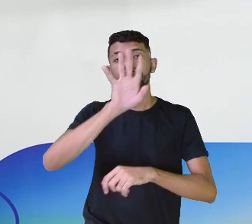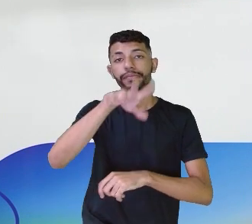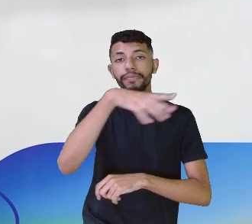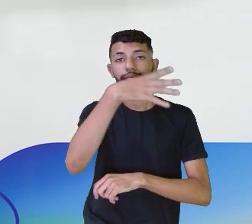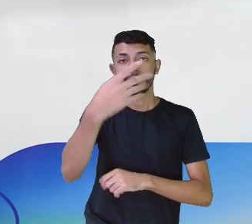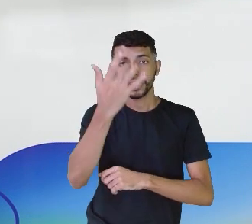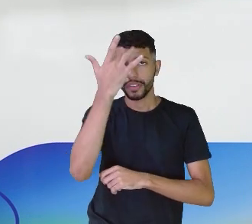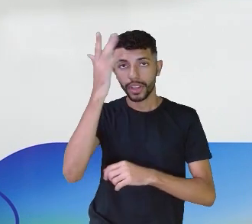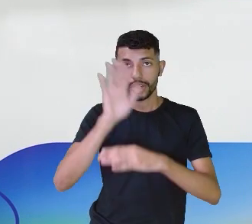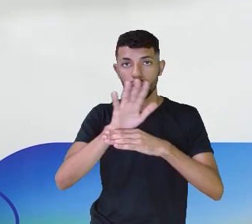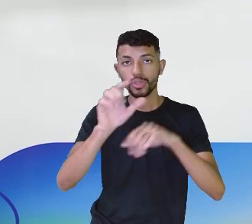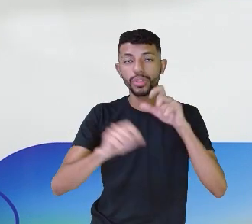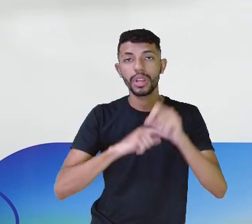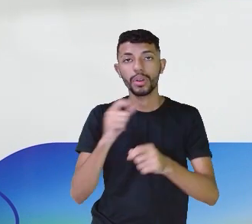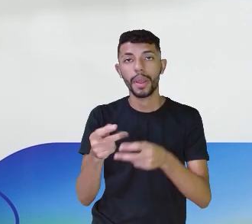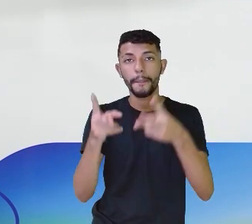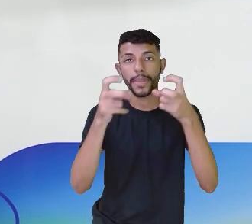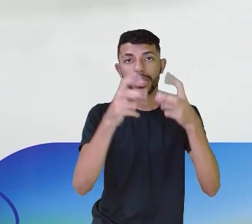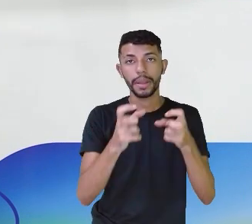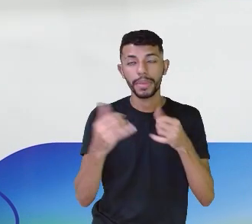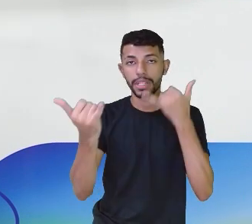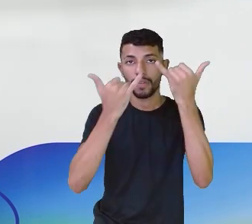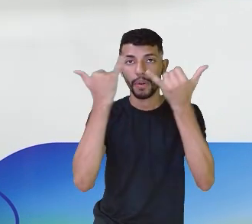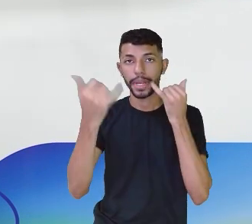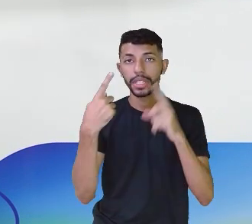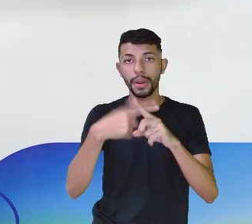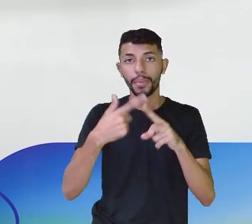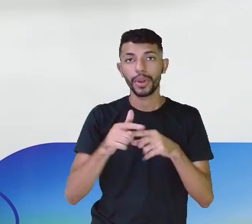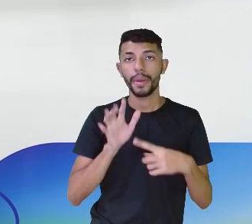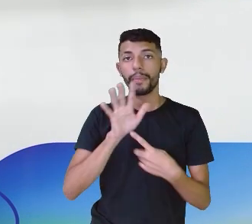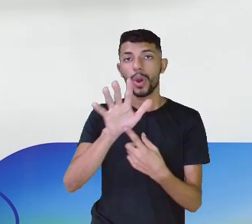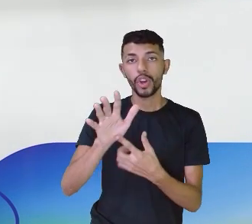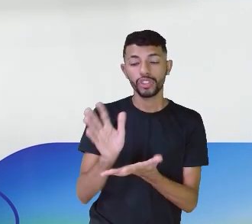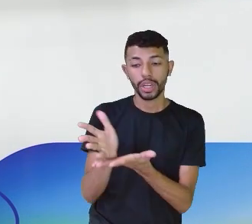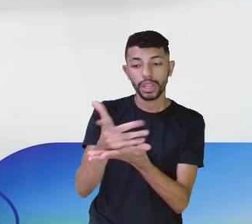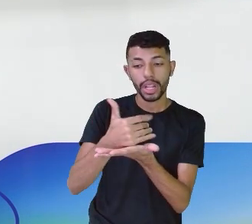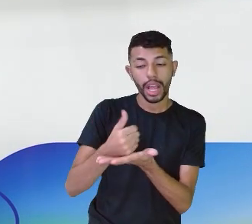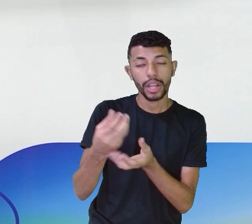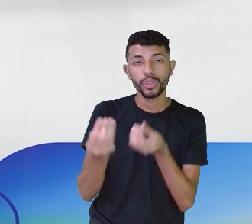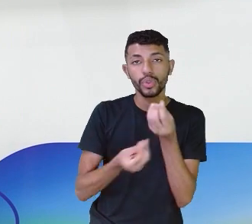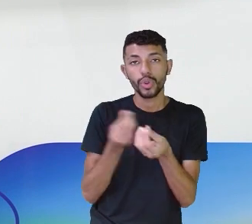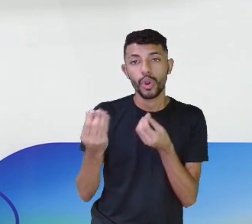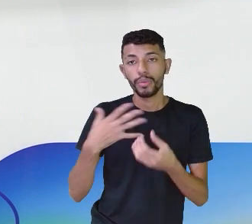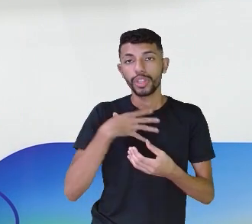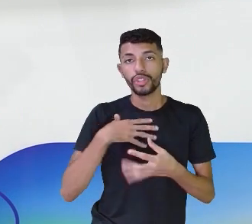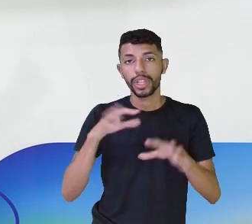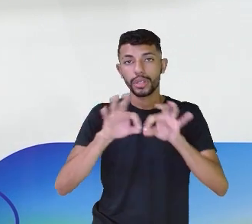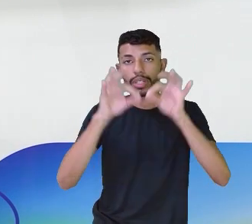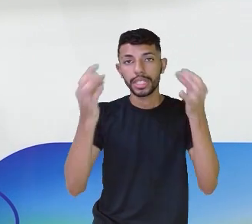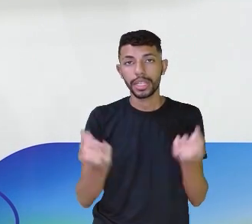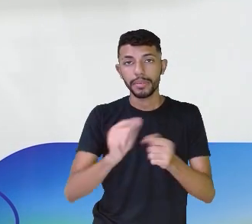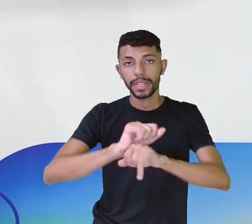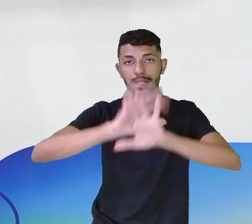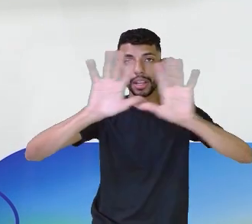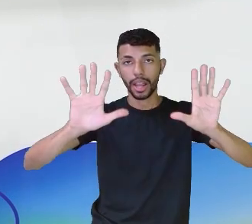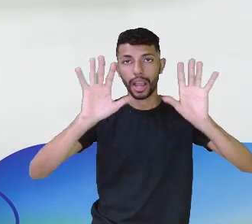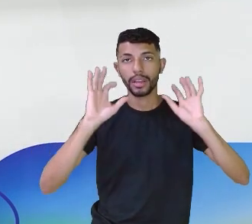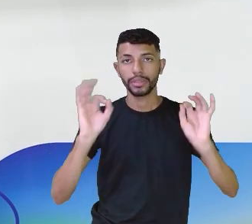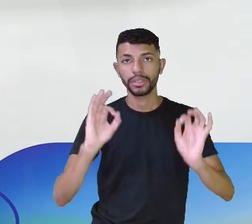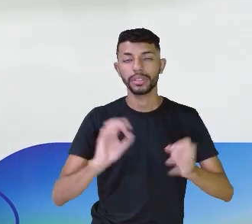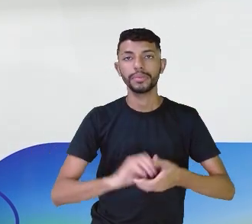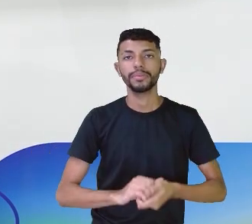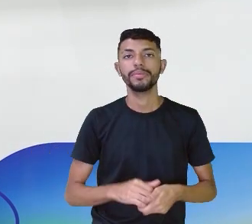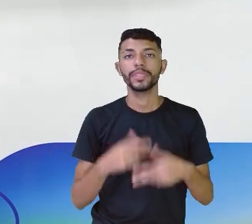interpretação de informações porque apresenta os dados de maneira simples e objetiva. Da